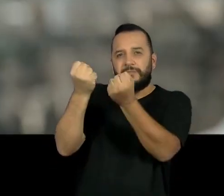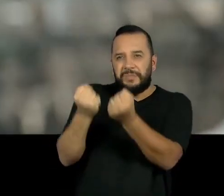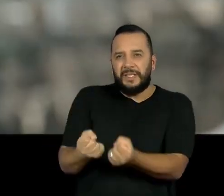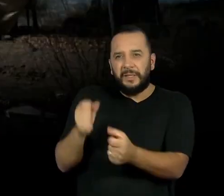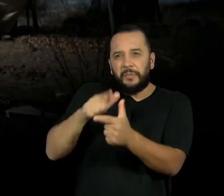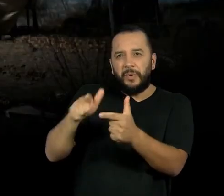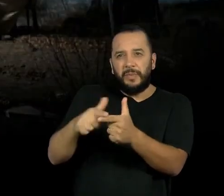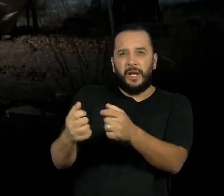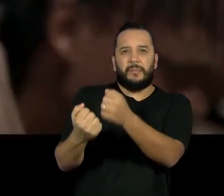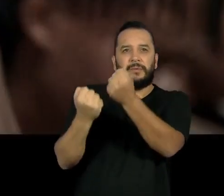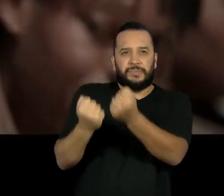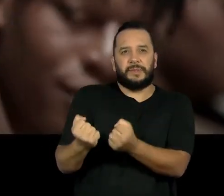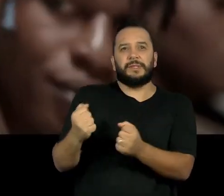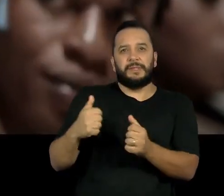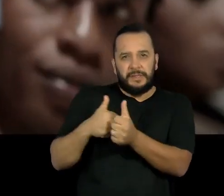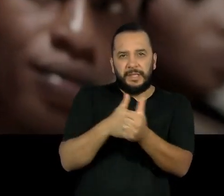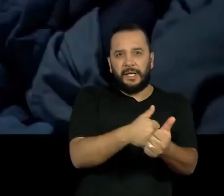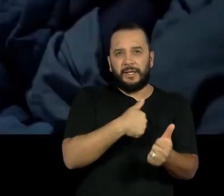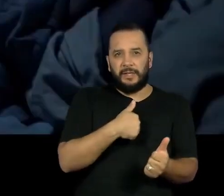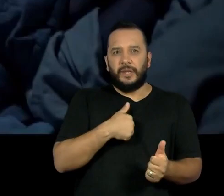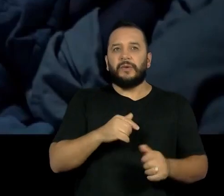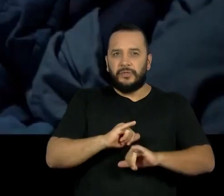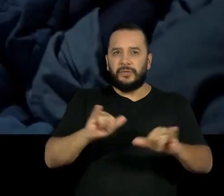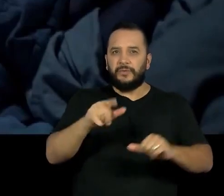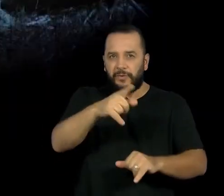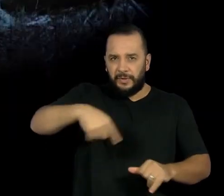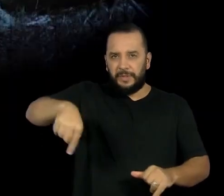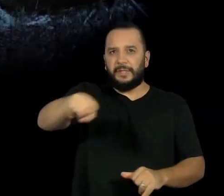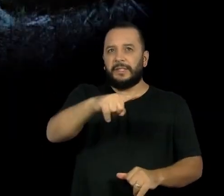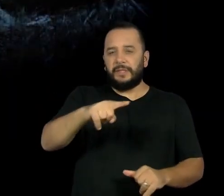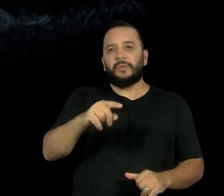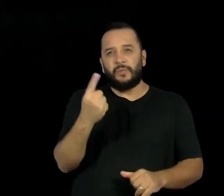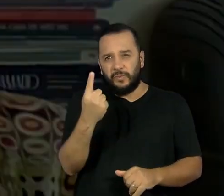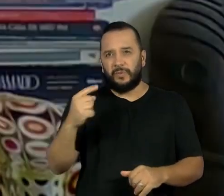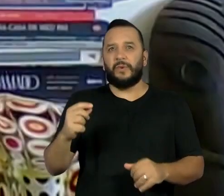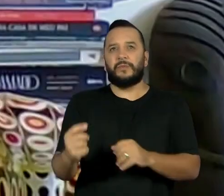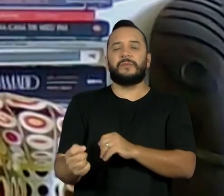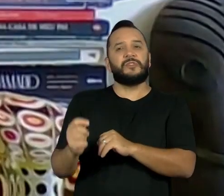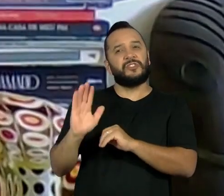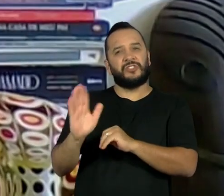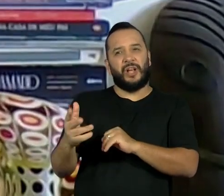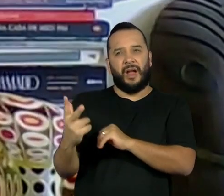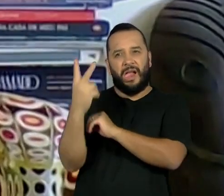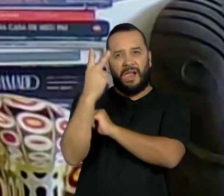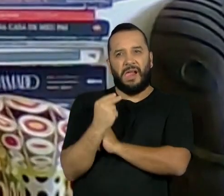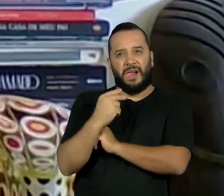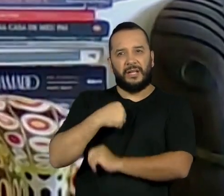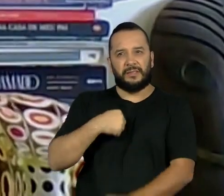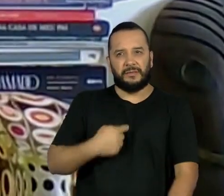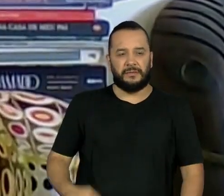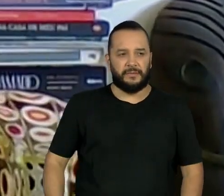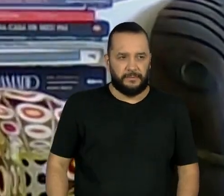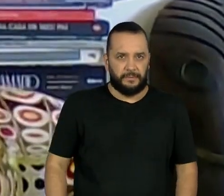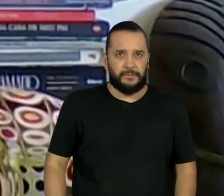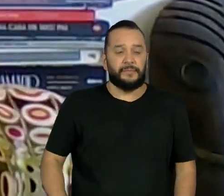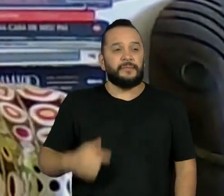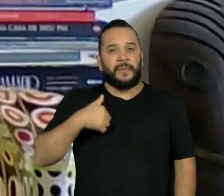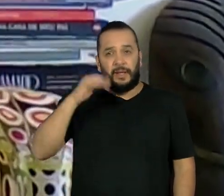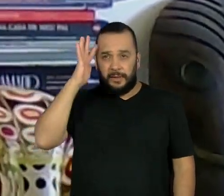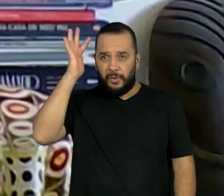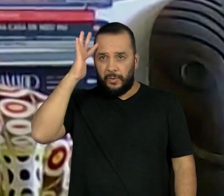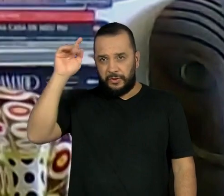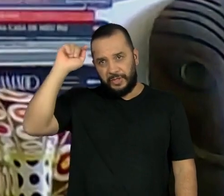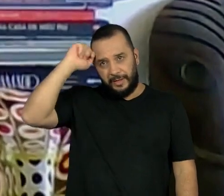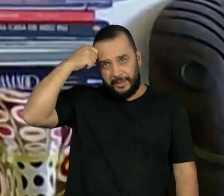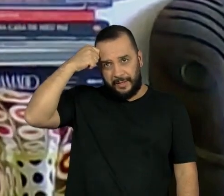segua. In verità vi dico, uno di voi mi tradirà. Teologia negra é uma reflexão que vai surgir no final